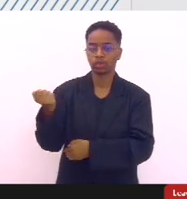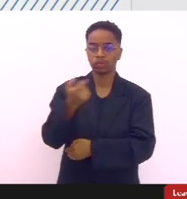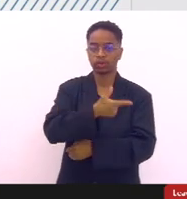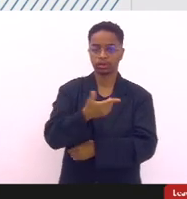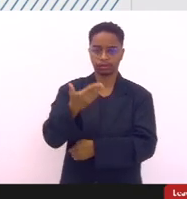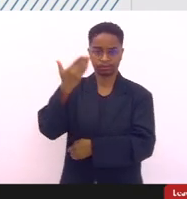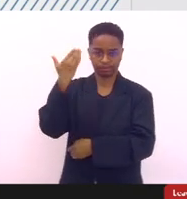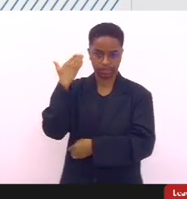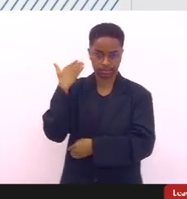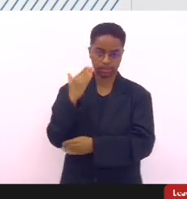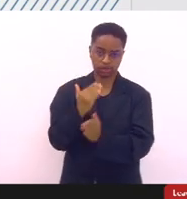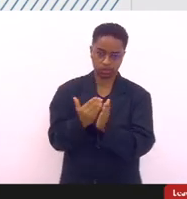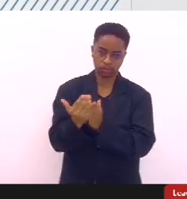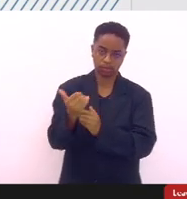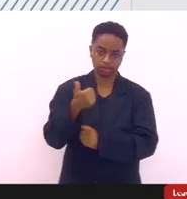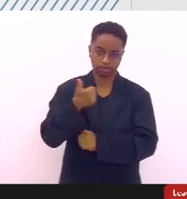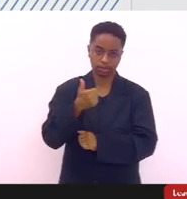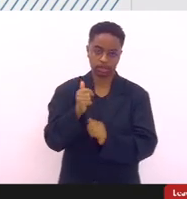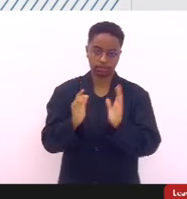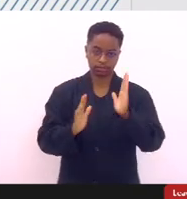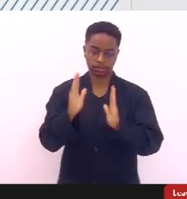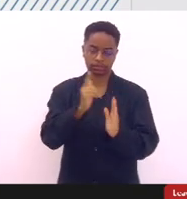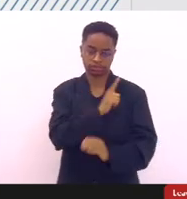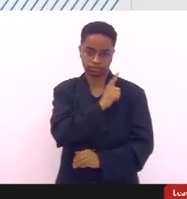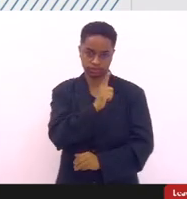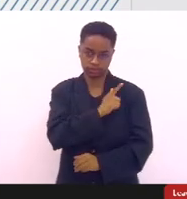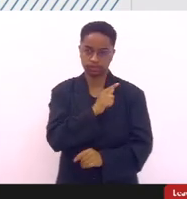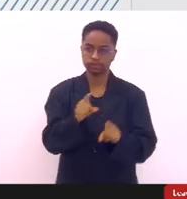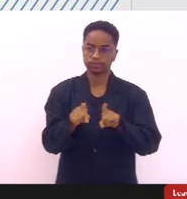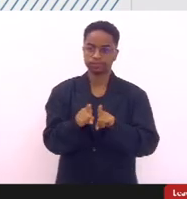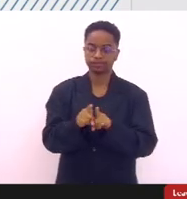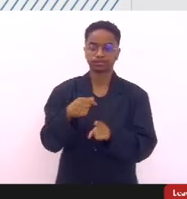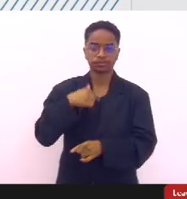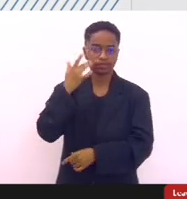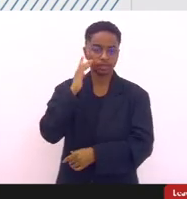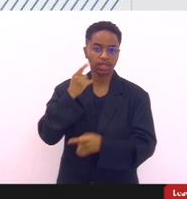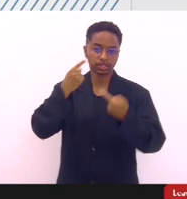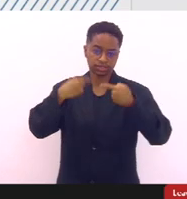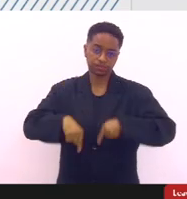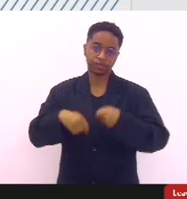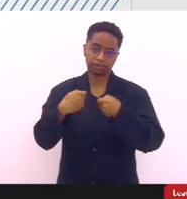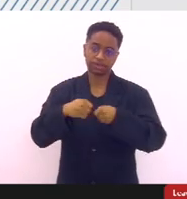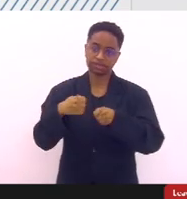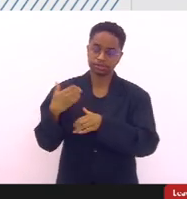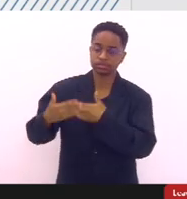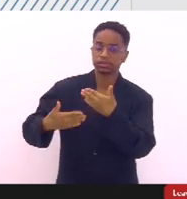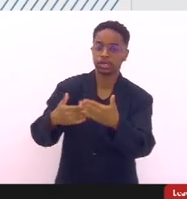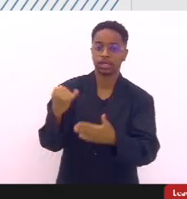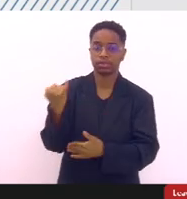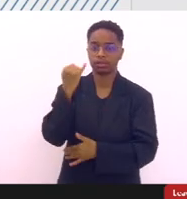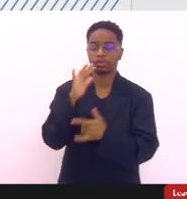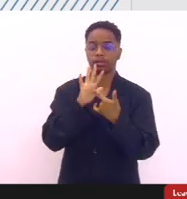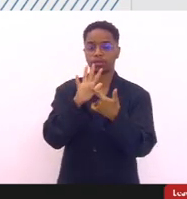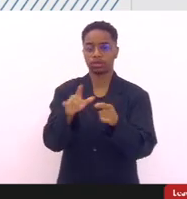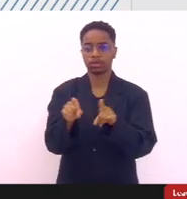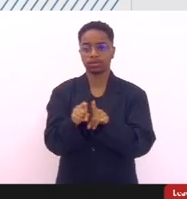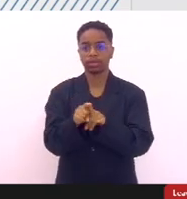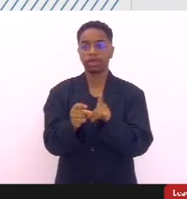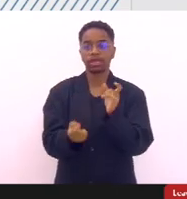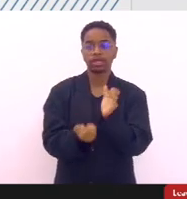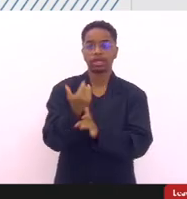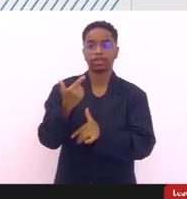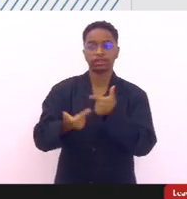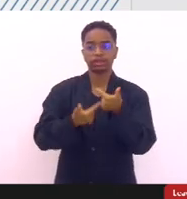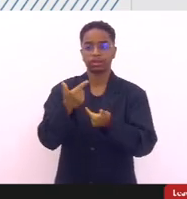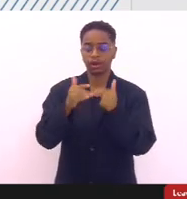início do primeiro ciclo de gestão. Acho que também é um desafio alcançado que é importante colocar aqui a criação de um